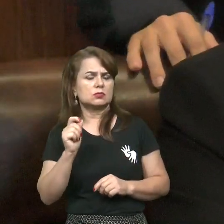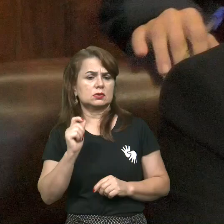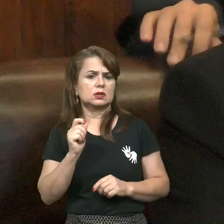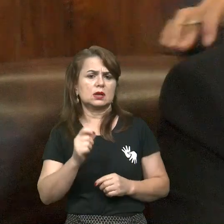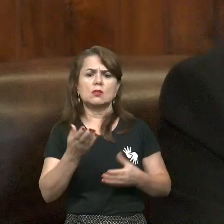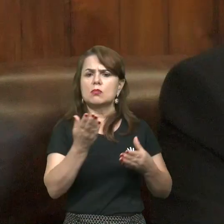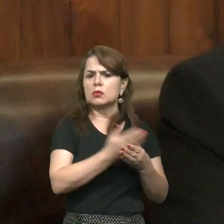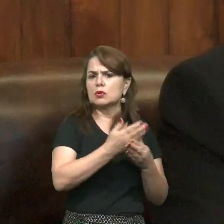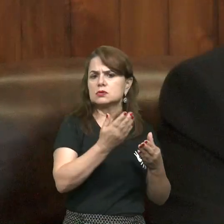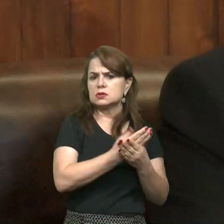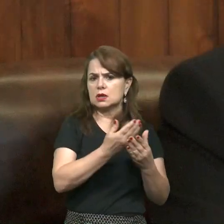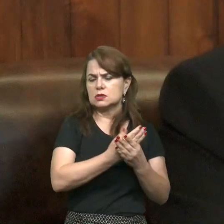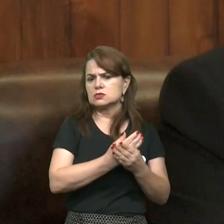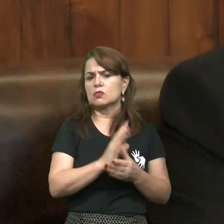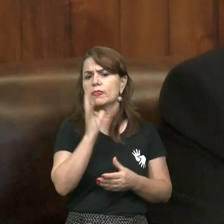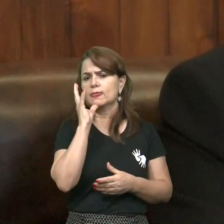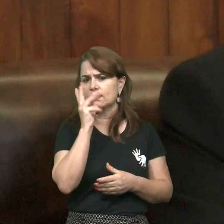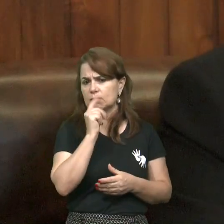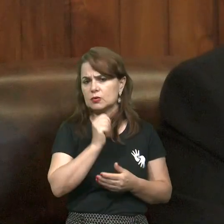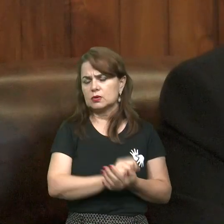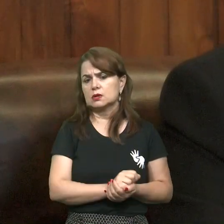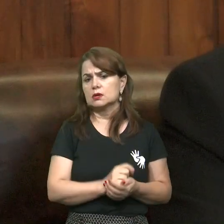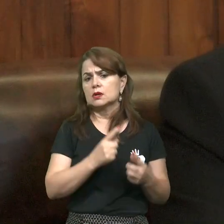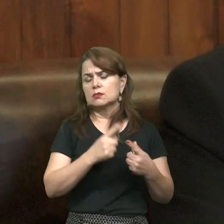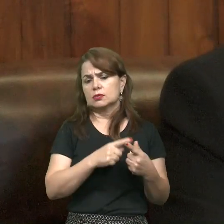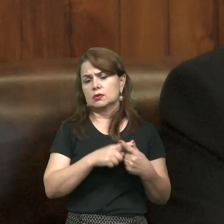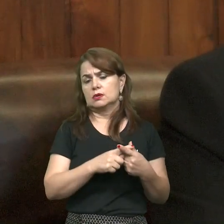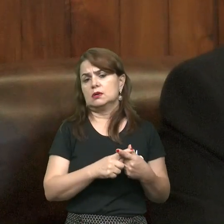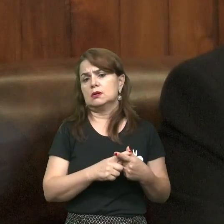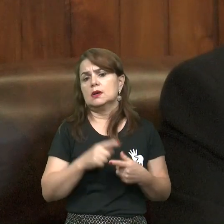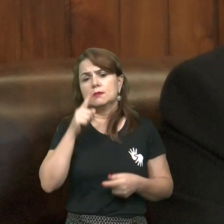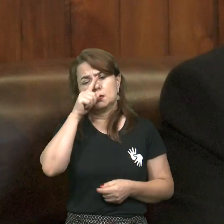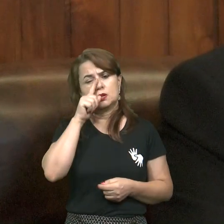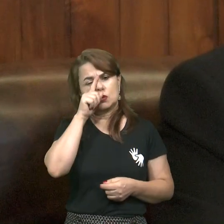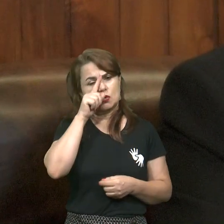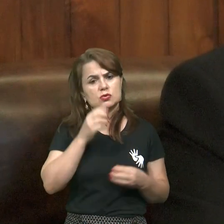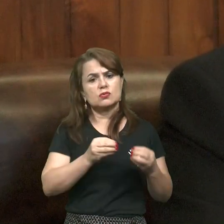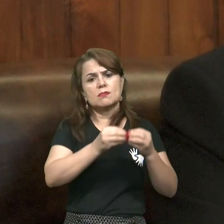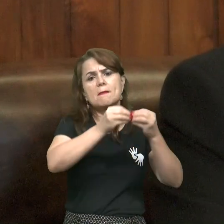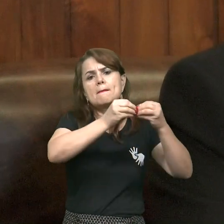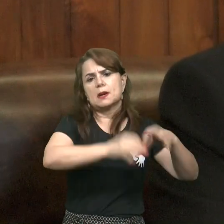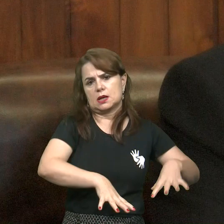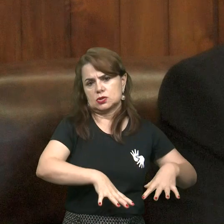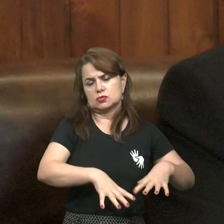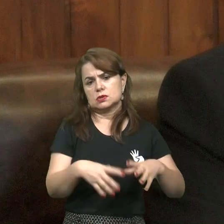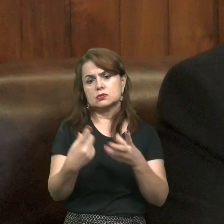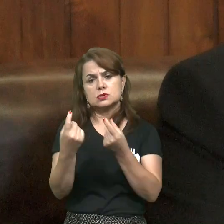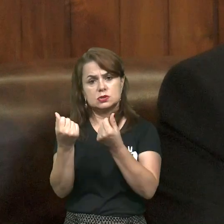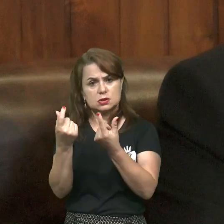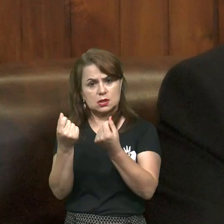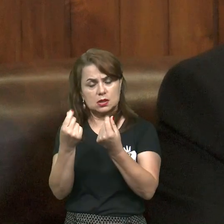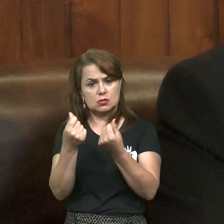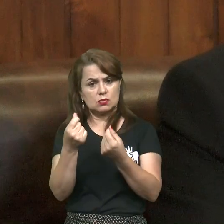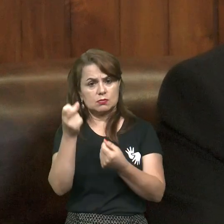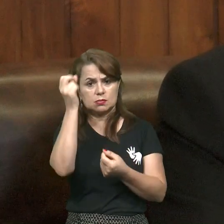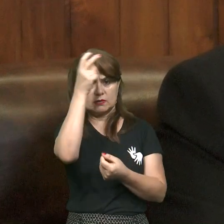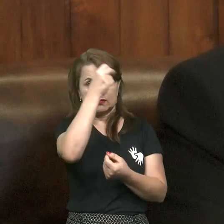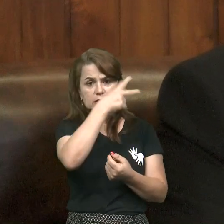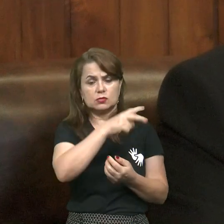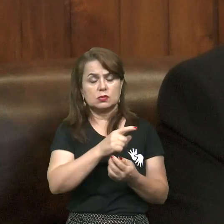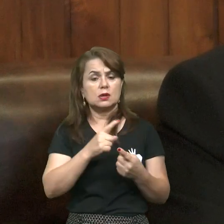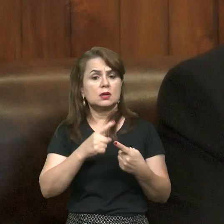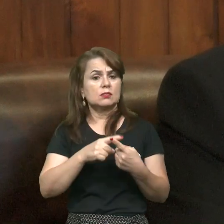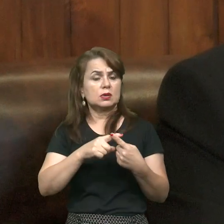do processo, que, dependendo dos envolvidos, pode acabar em prejuízo aos cofres, uma vez que o ano vindouro encerra-se